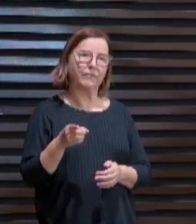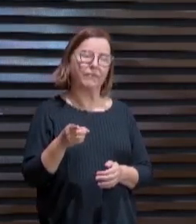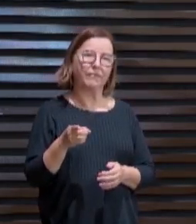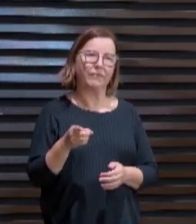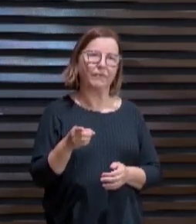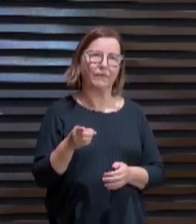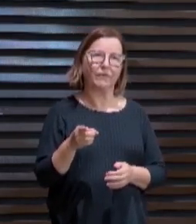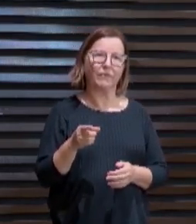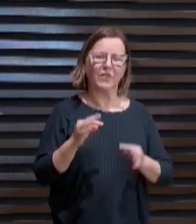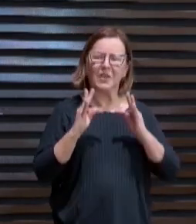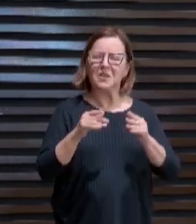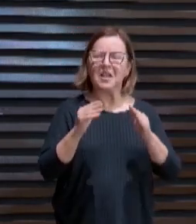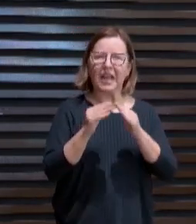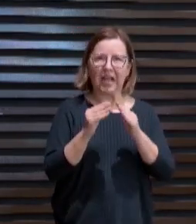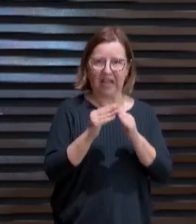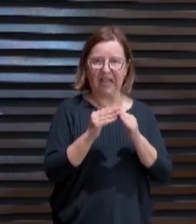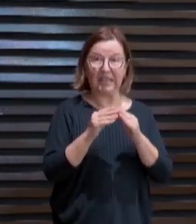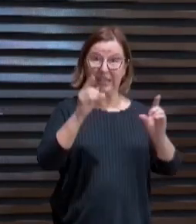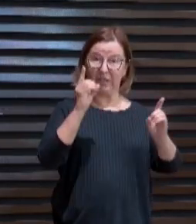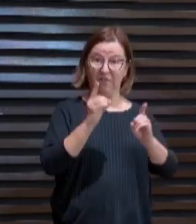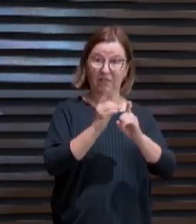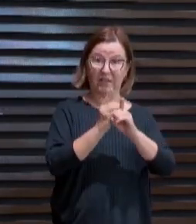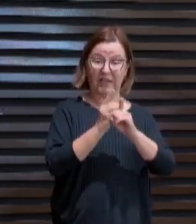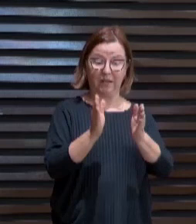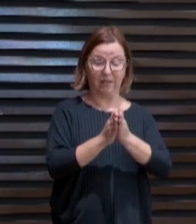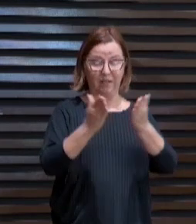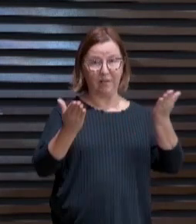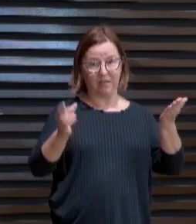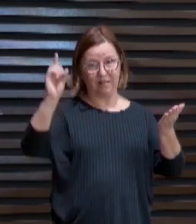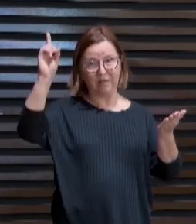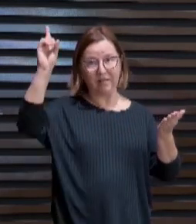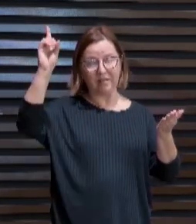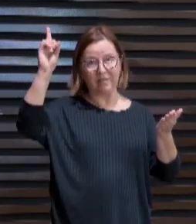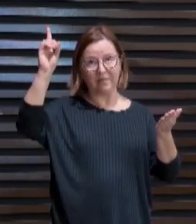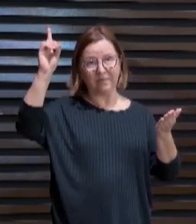em todas as casas em que fosse encontrado uma Bíblia, né?